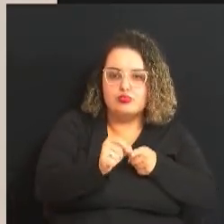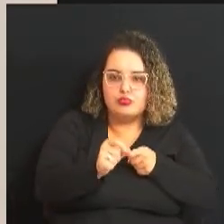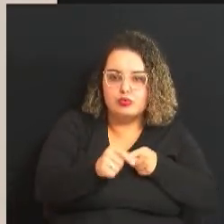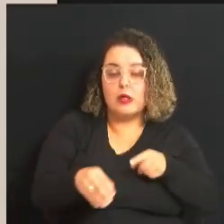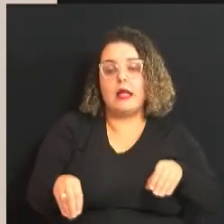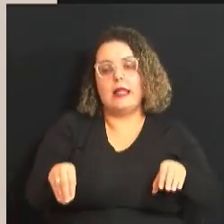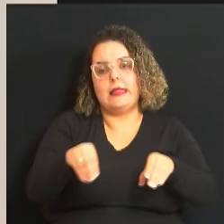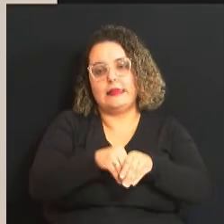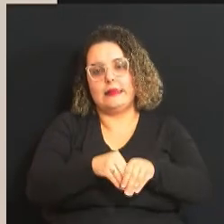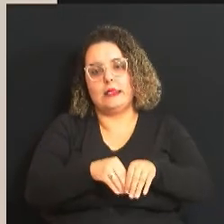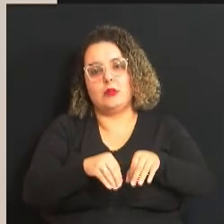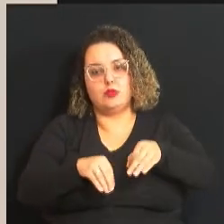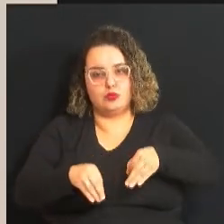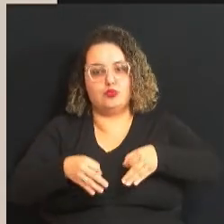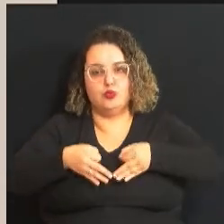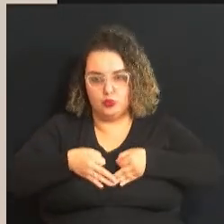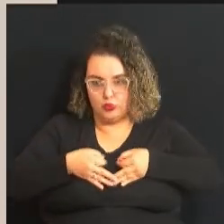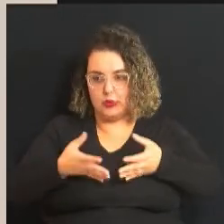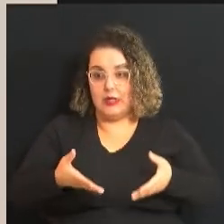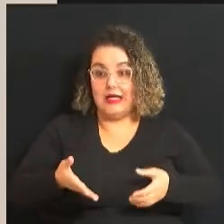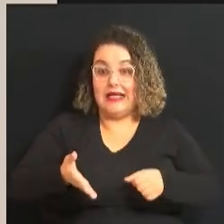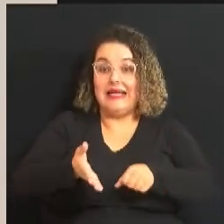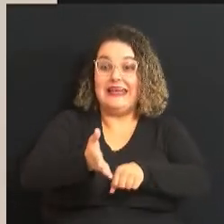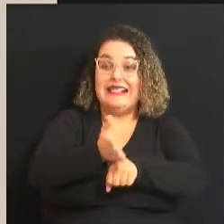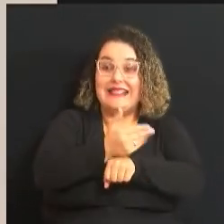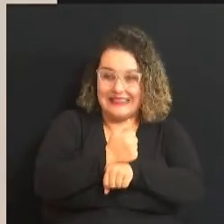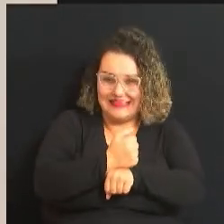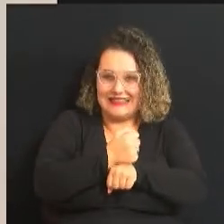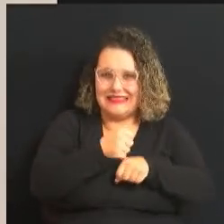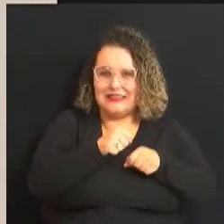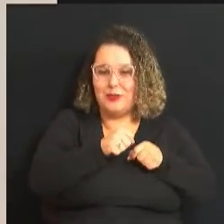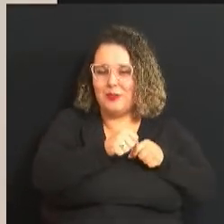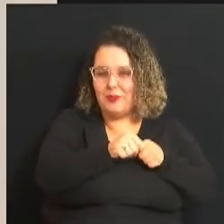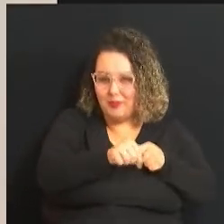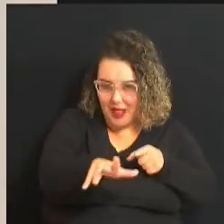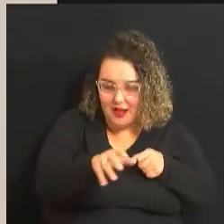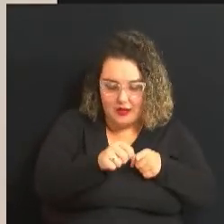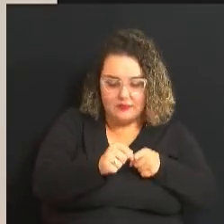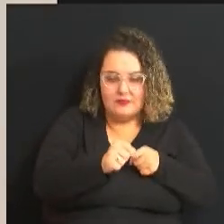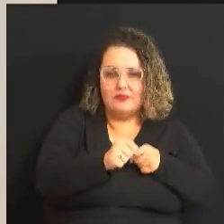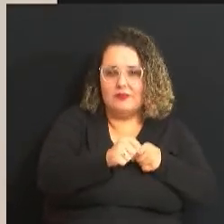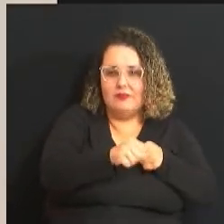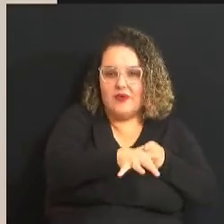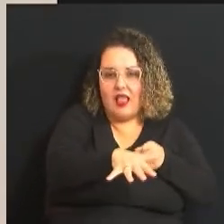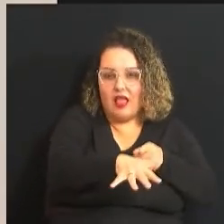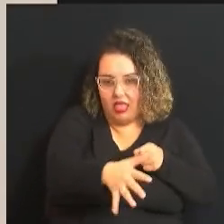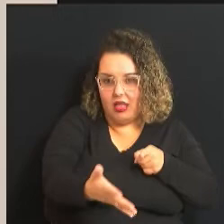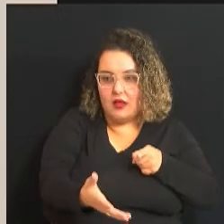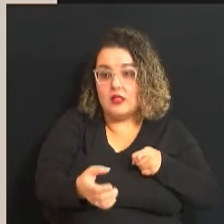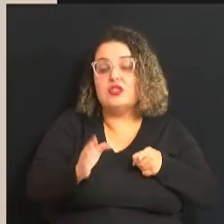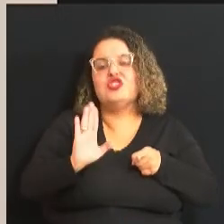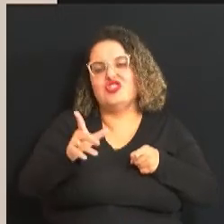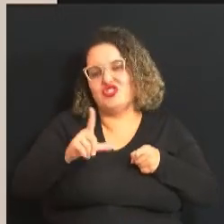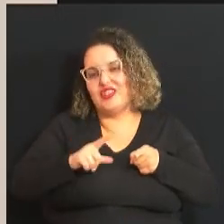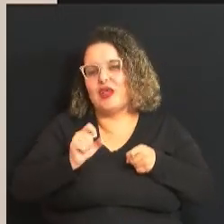O problema é que, às vezes, antes da ejaculação, já há uma eliminação de espermatozoides que ficam guardados ali